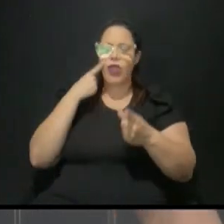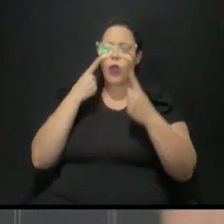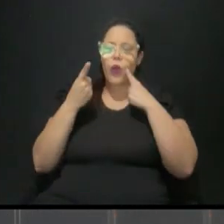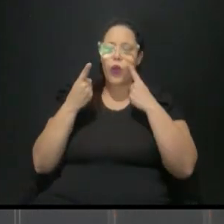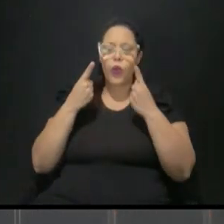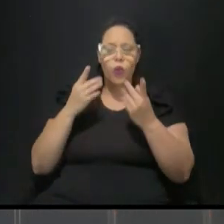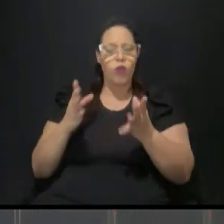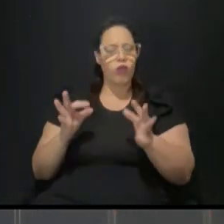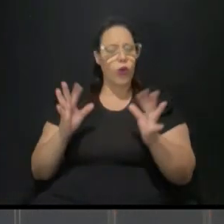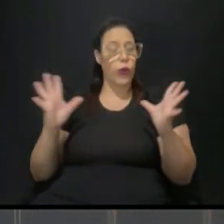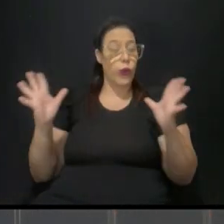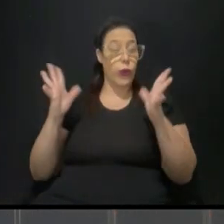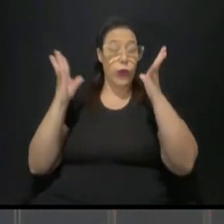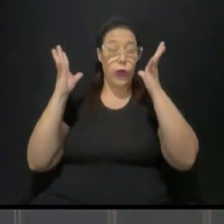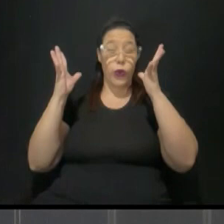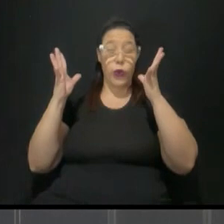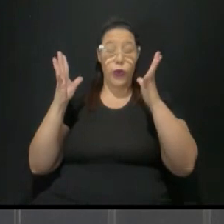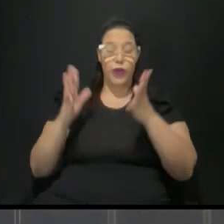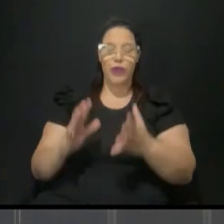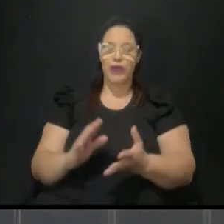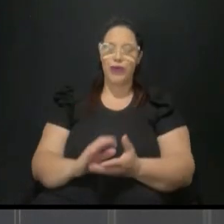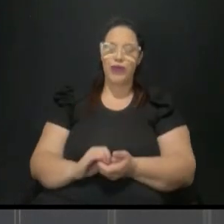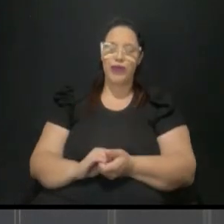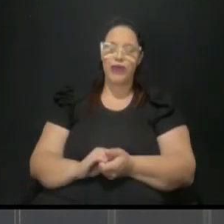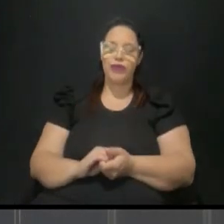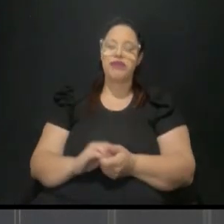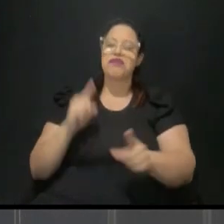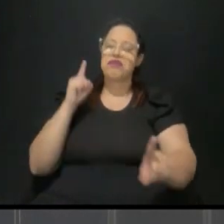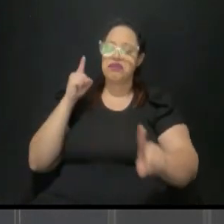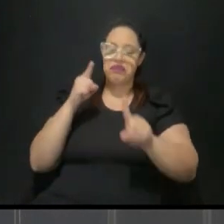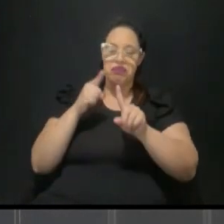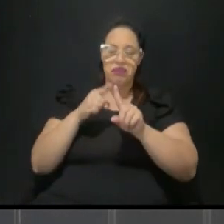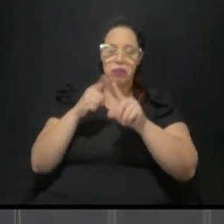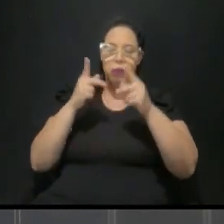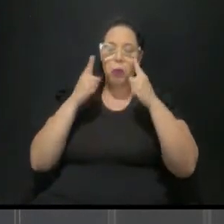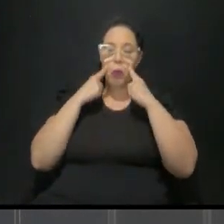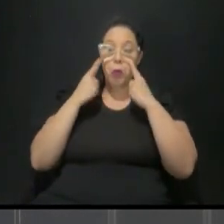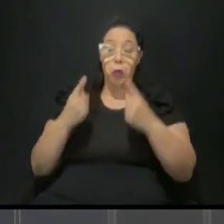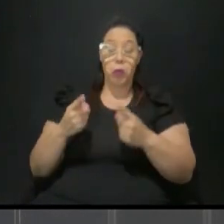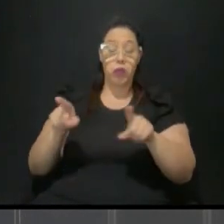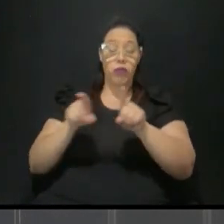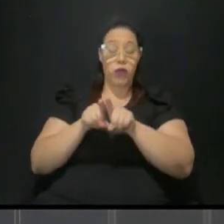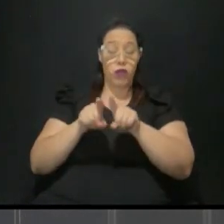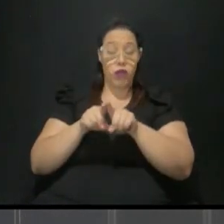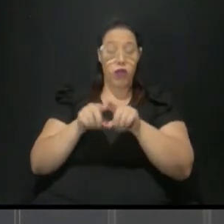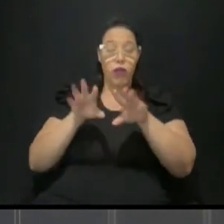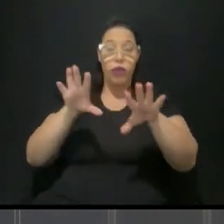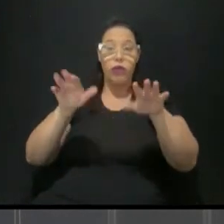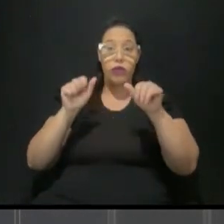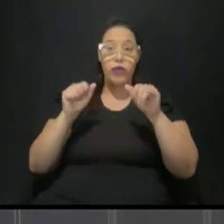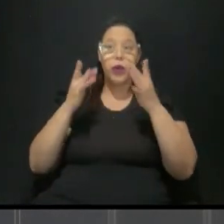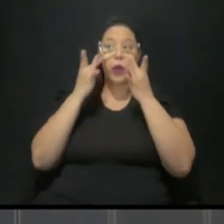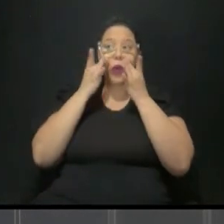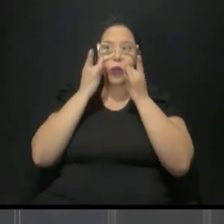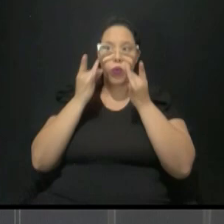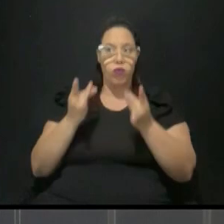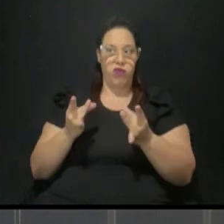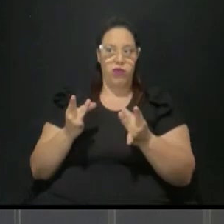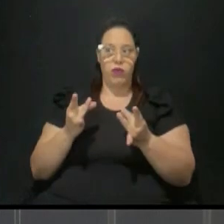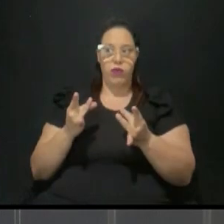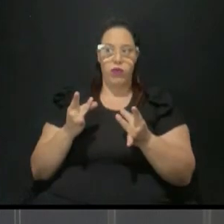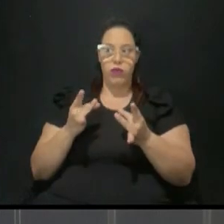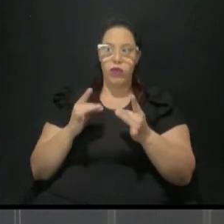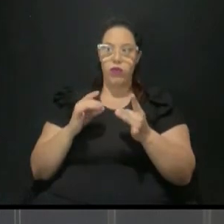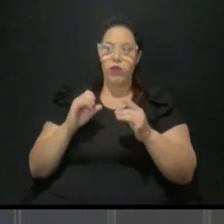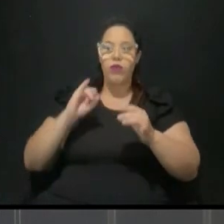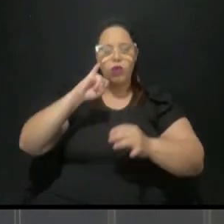tremenda, e o objetivo dessa visibilidade também é chamar a atenção para oportunidades